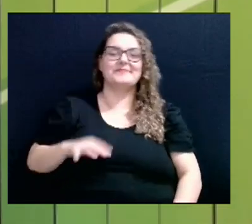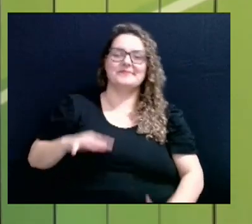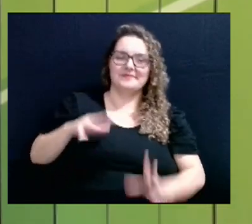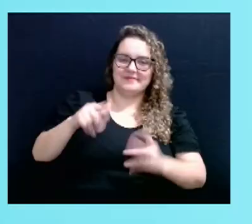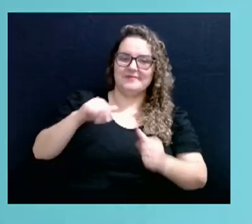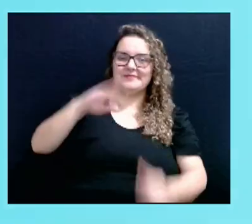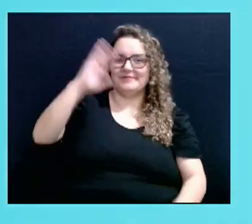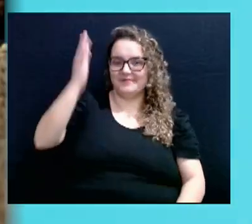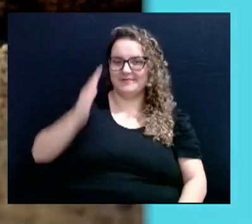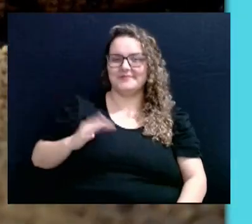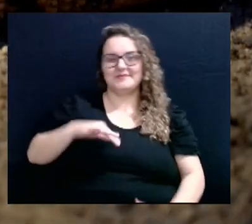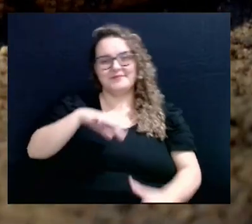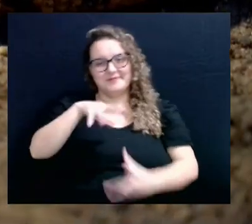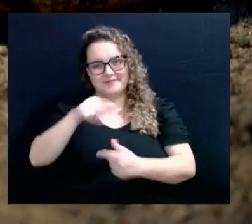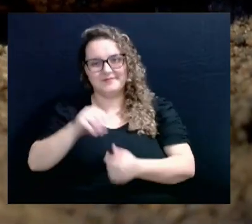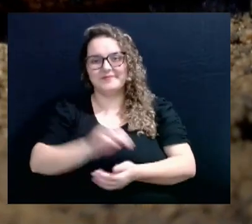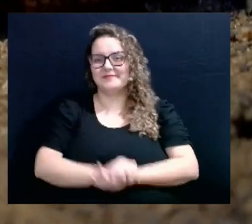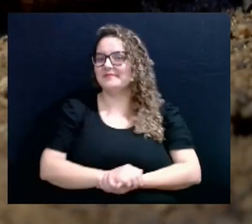e do mundo.